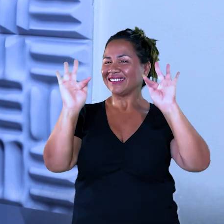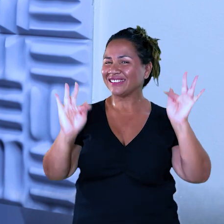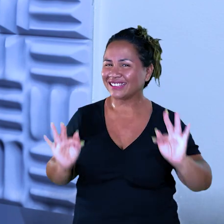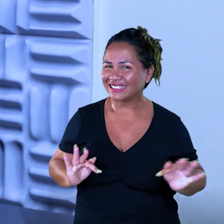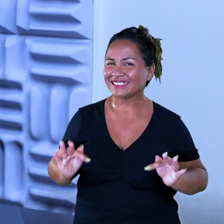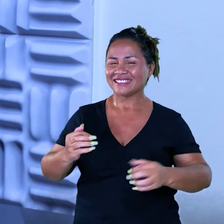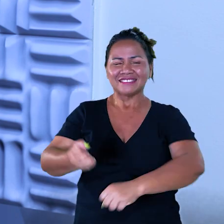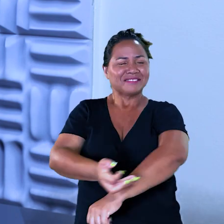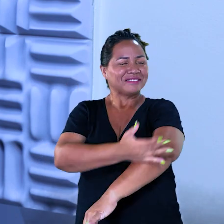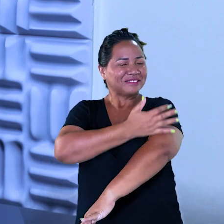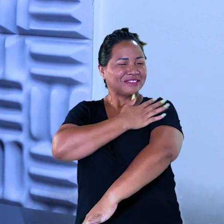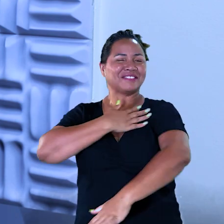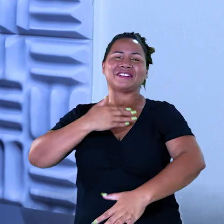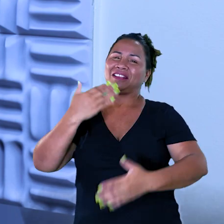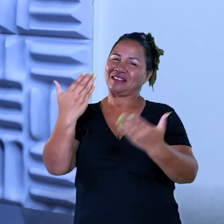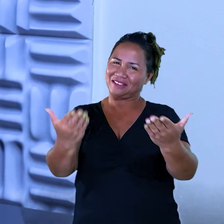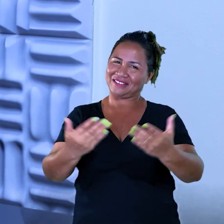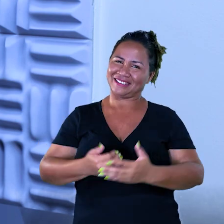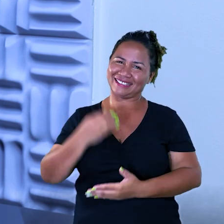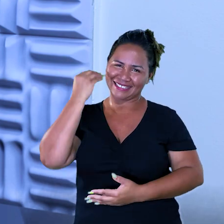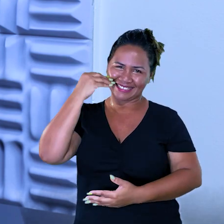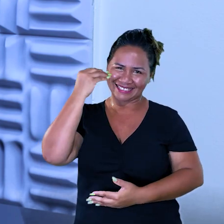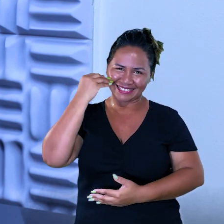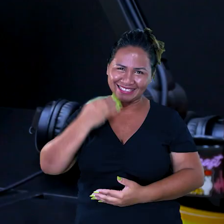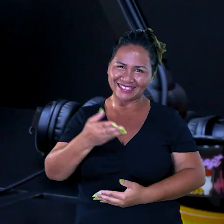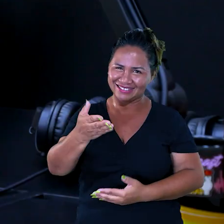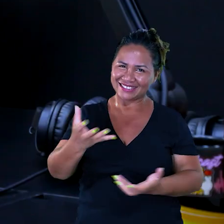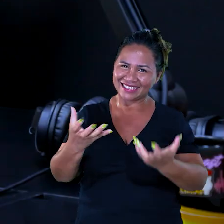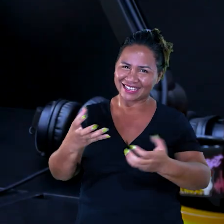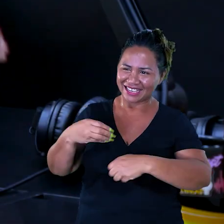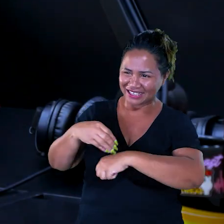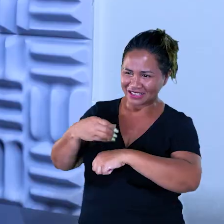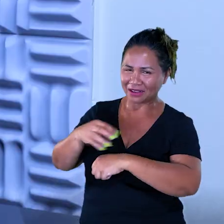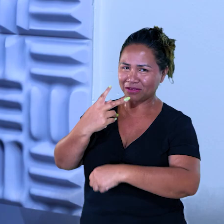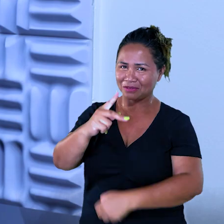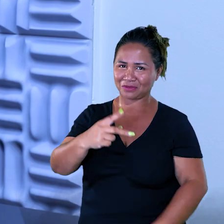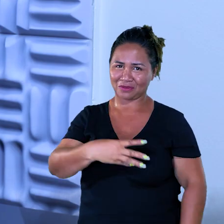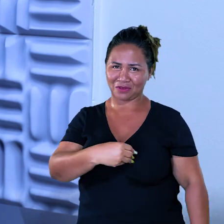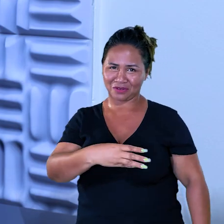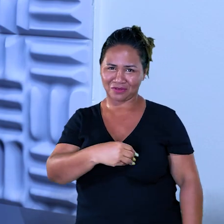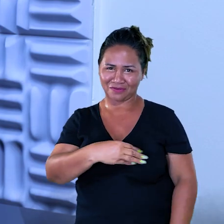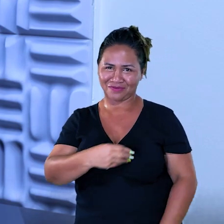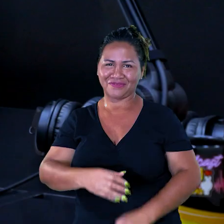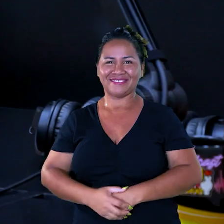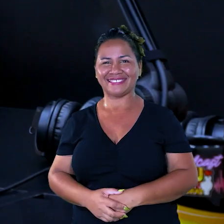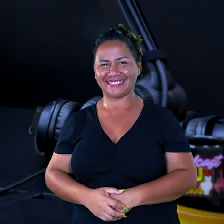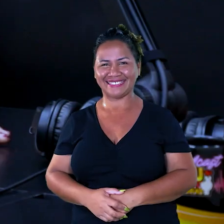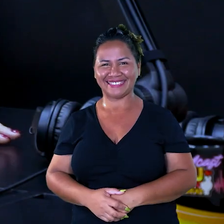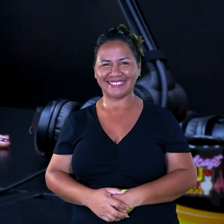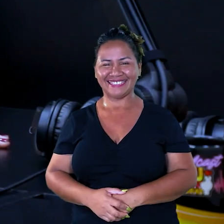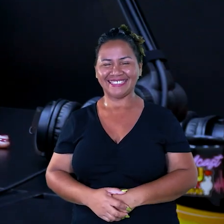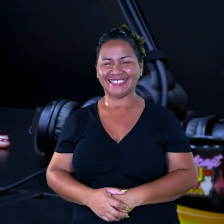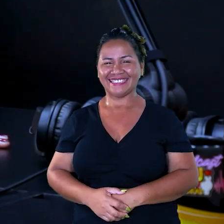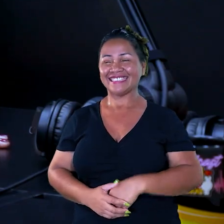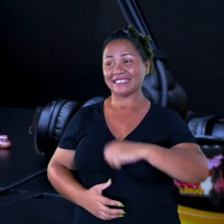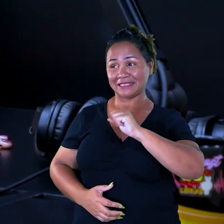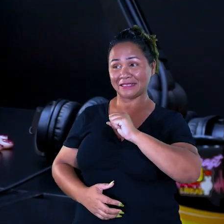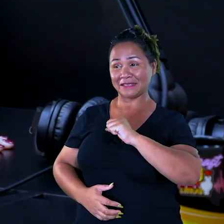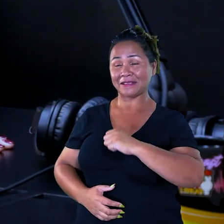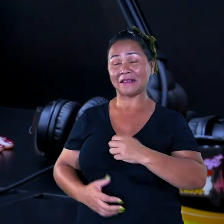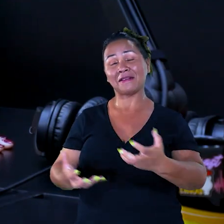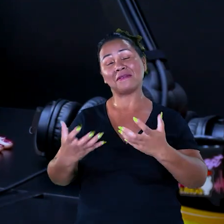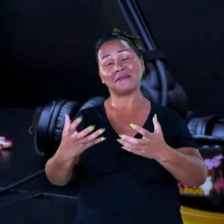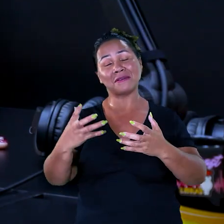uma palavrinha para seus bebês? Suas bebês, né? Você está falando de das suas filhas. Tá. Então,